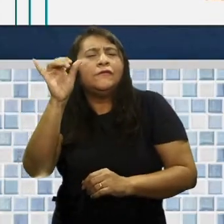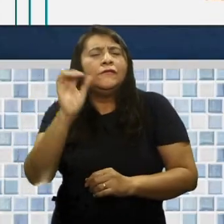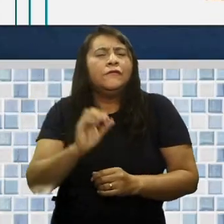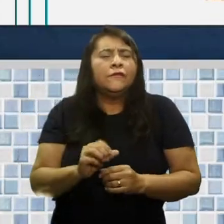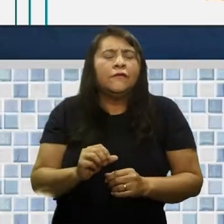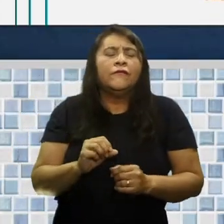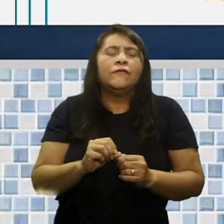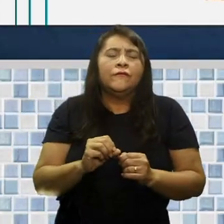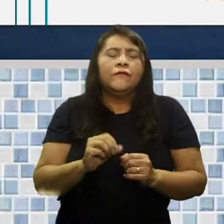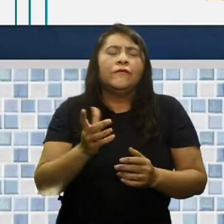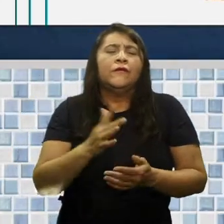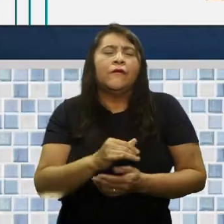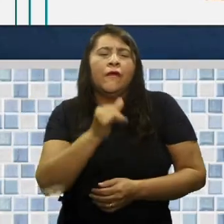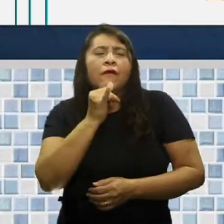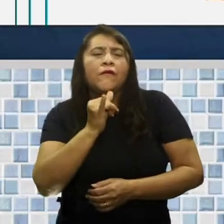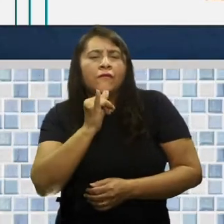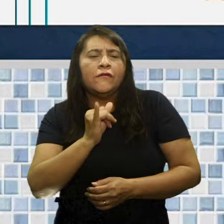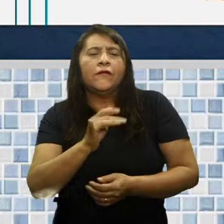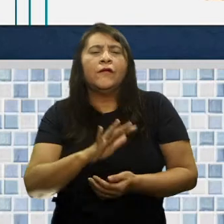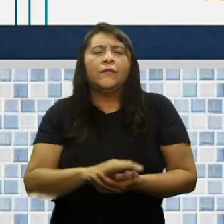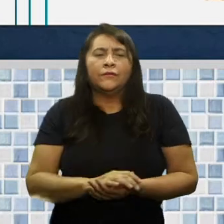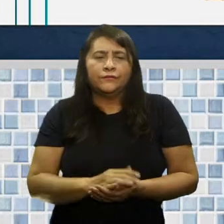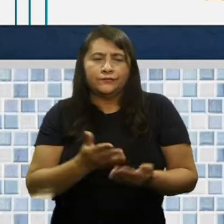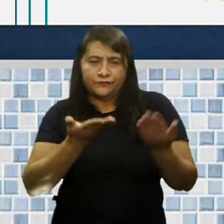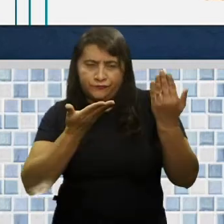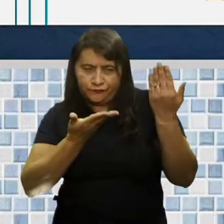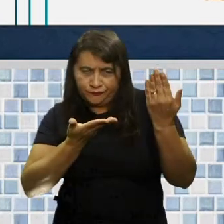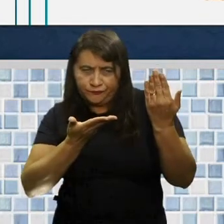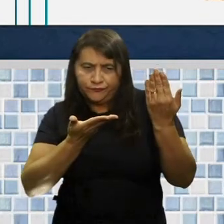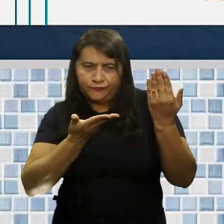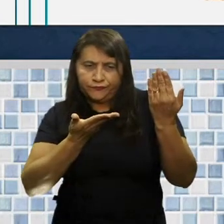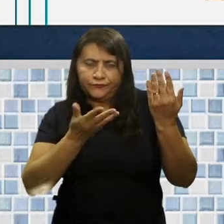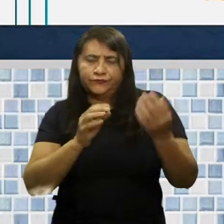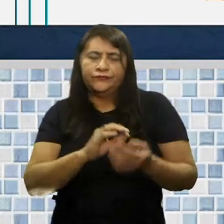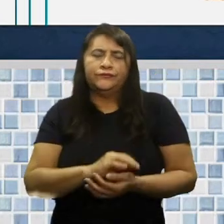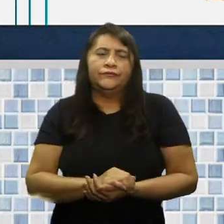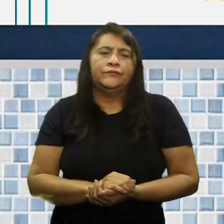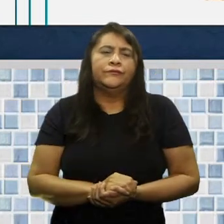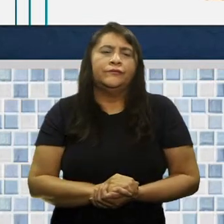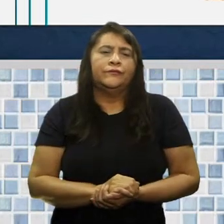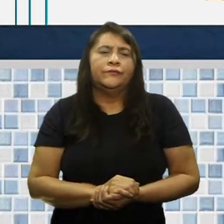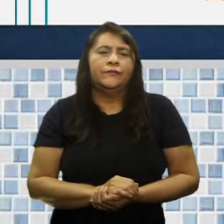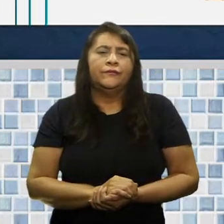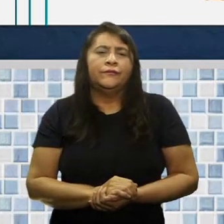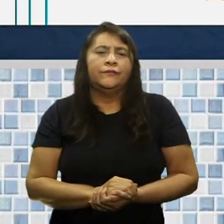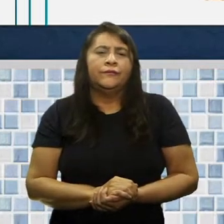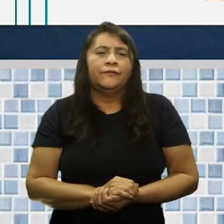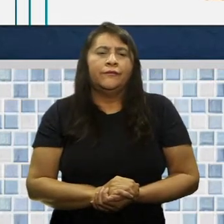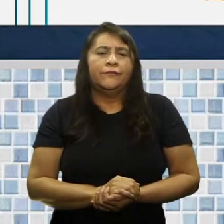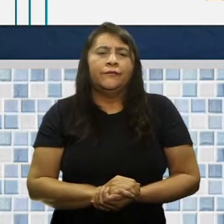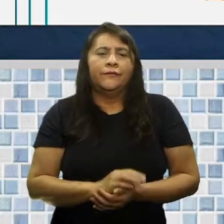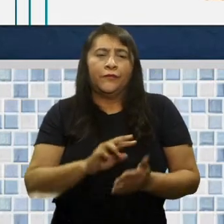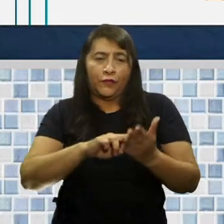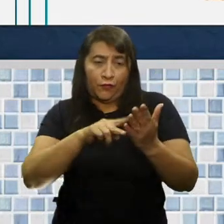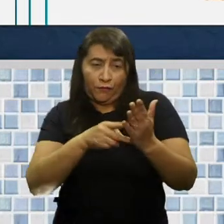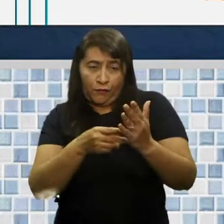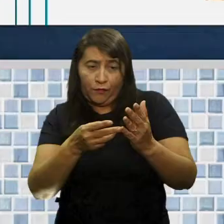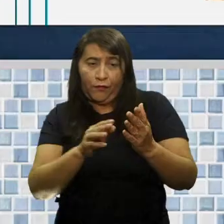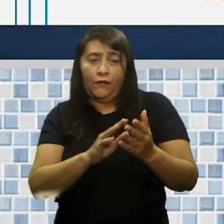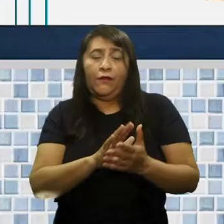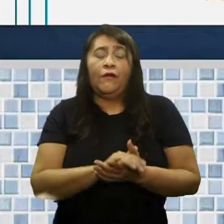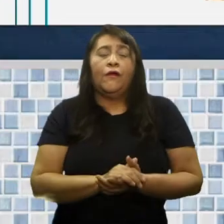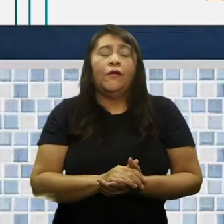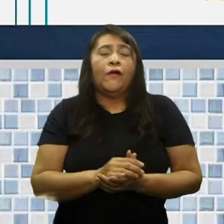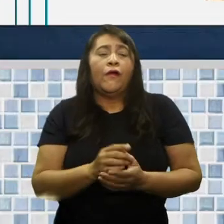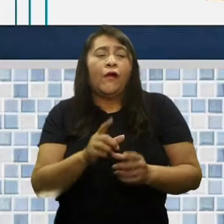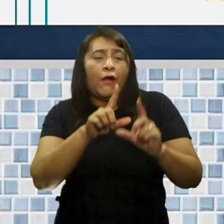deve fazer. Por exemplo, wash your hands, clean your hands, que significa, como a figura